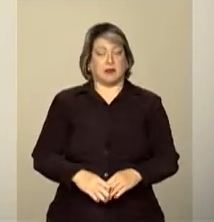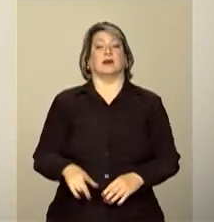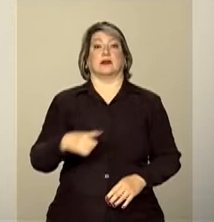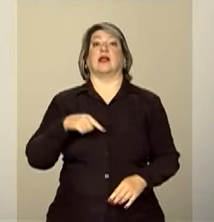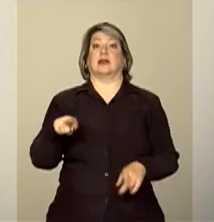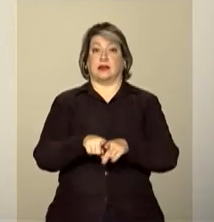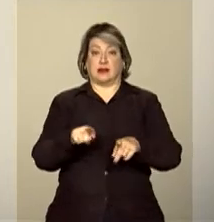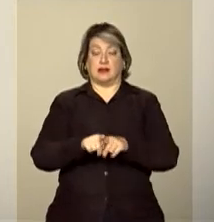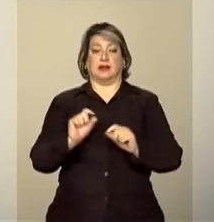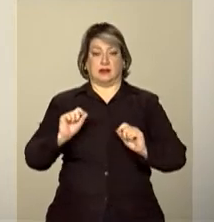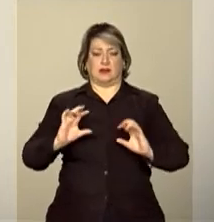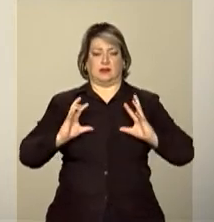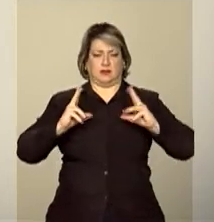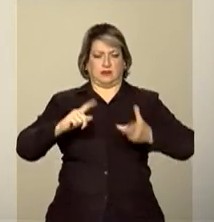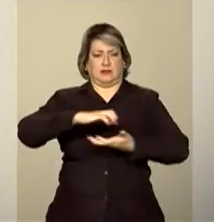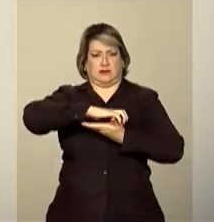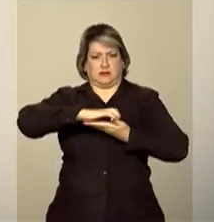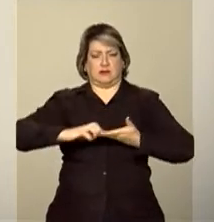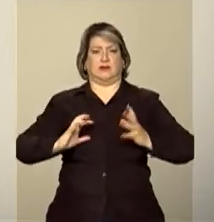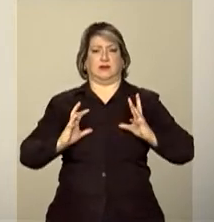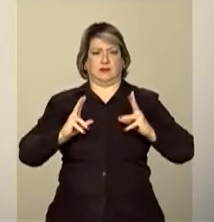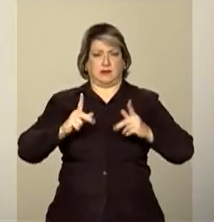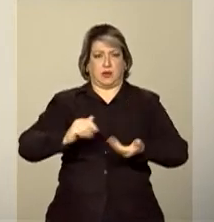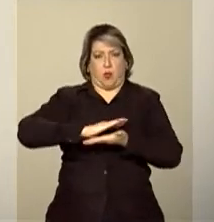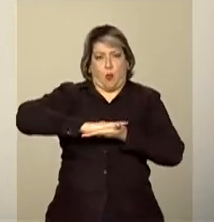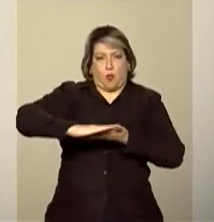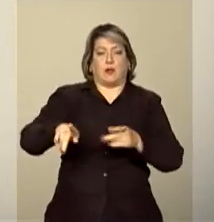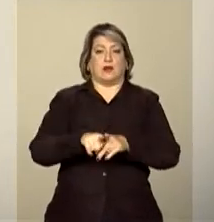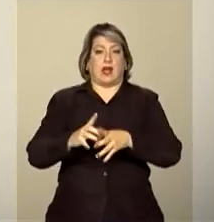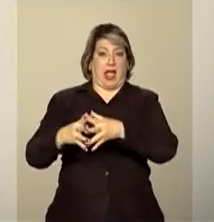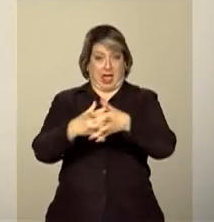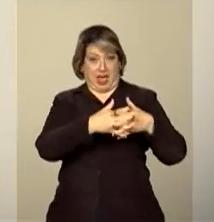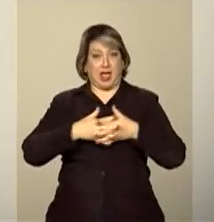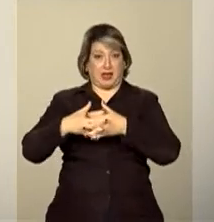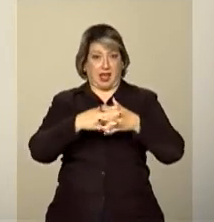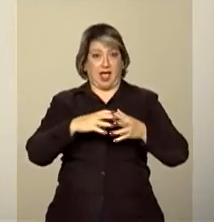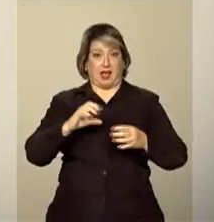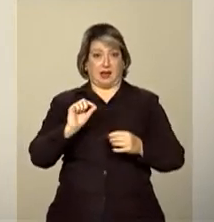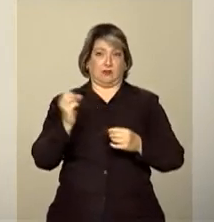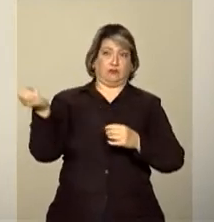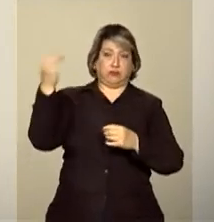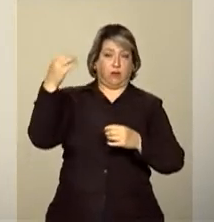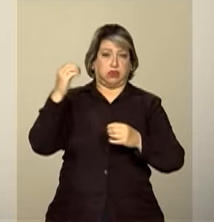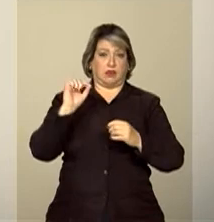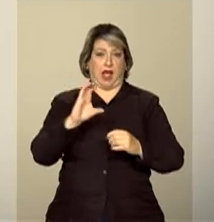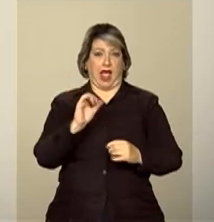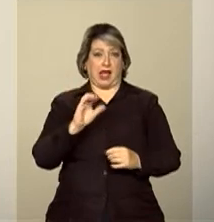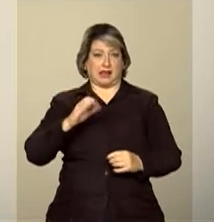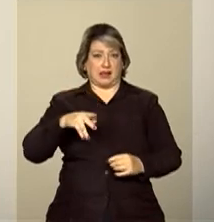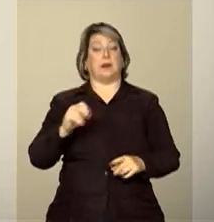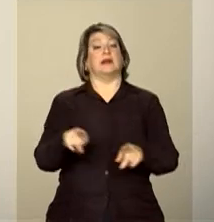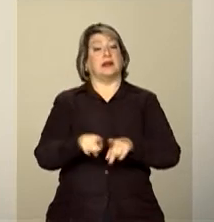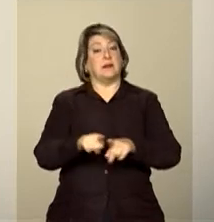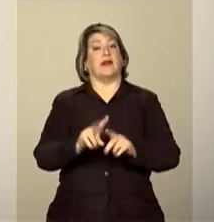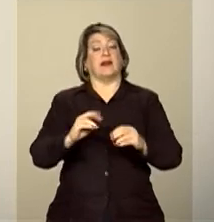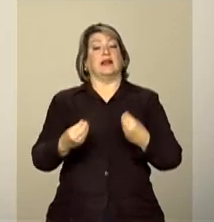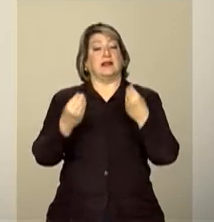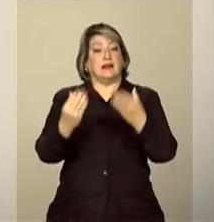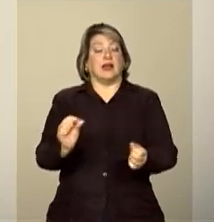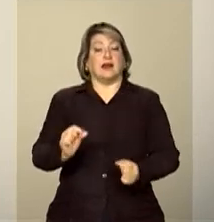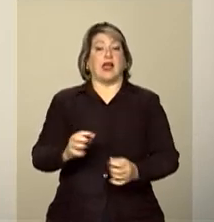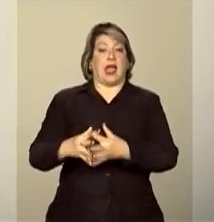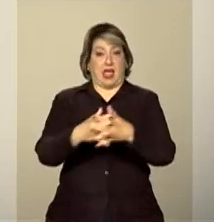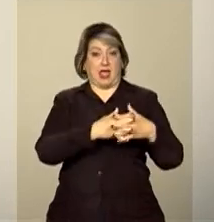além da retroescavadeira da motoniveladora do caminhão caçamba eles receberão um caminhão-pipa e uma pá